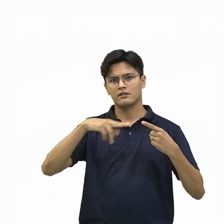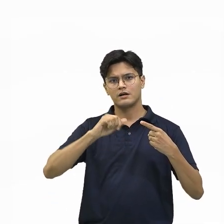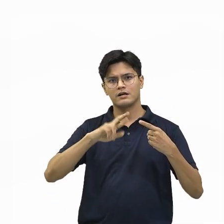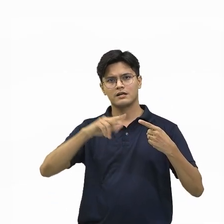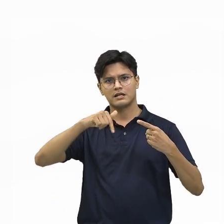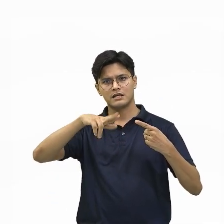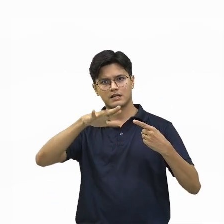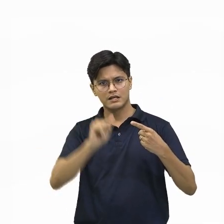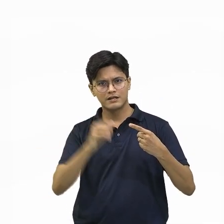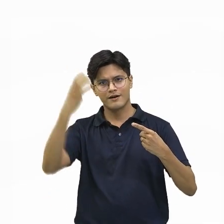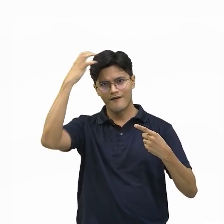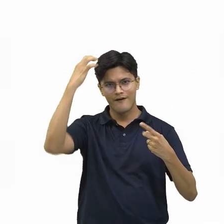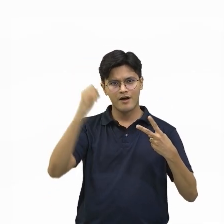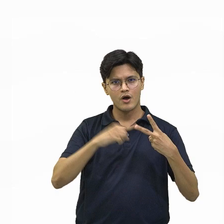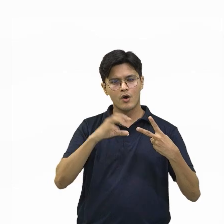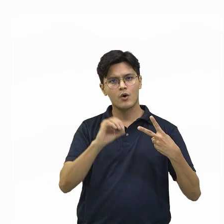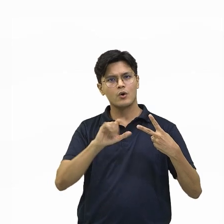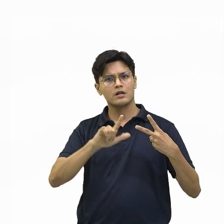tirania e a